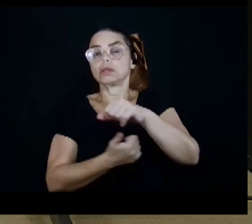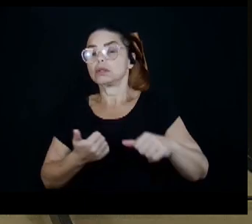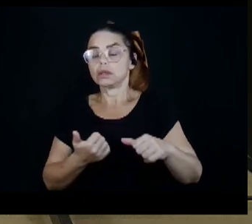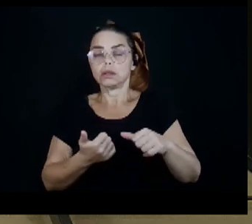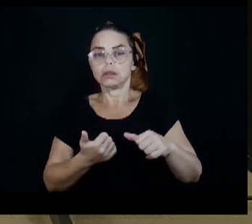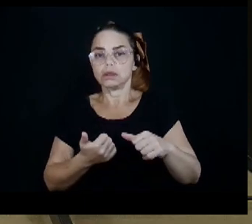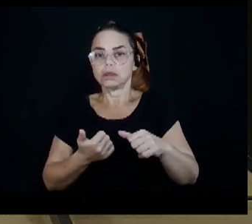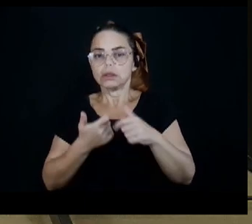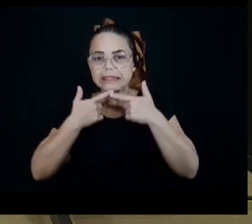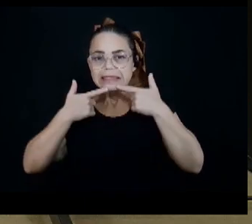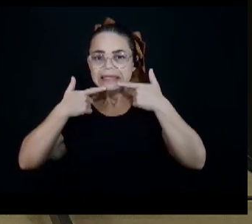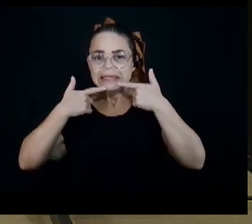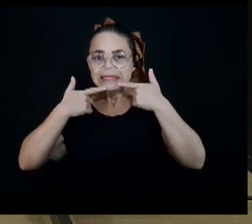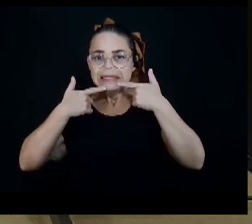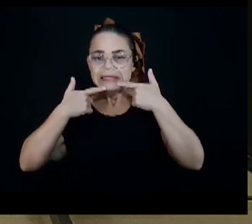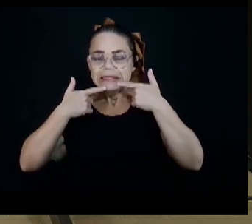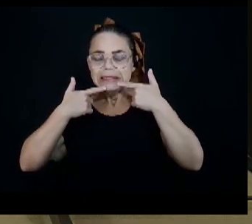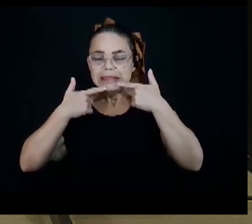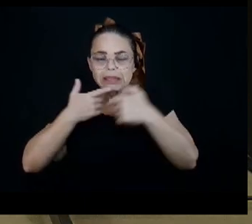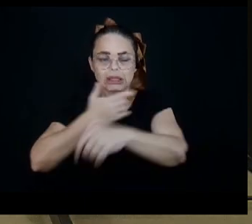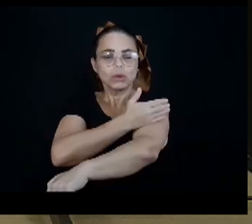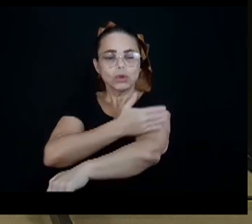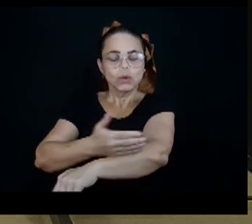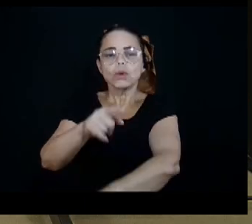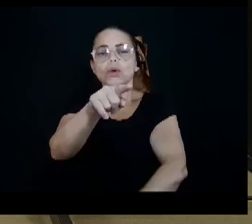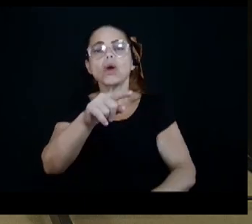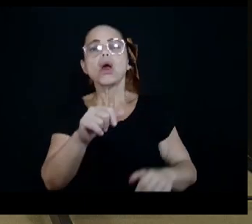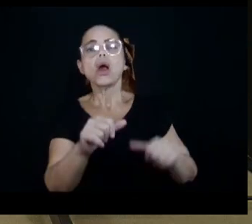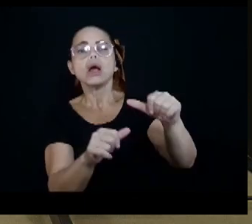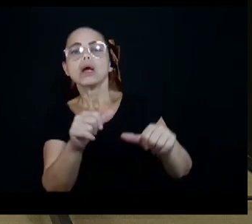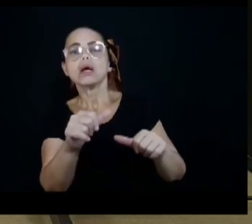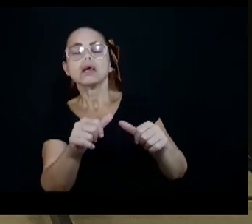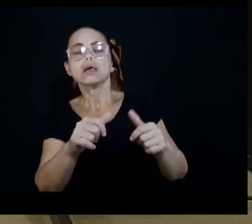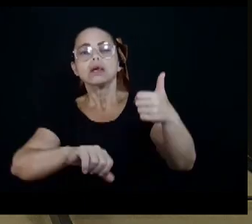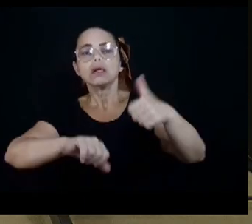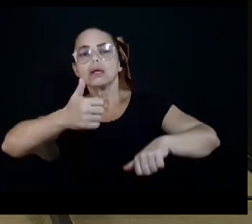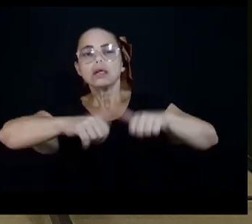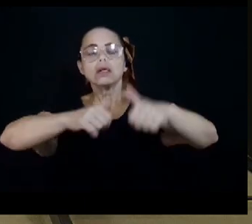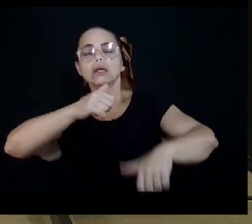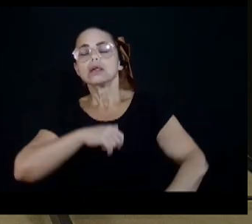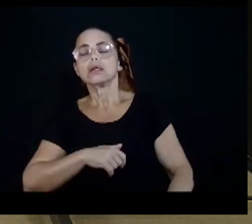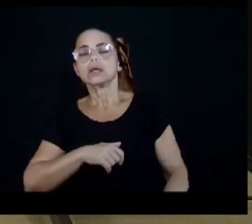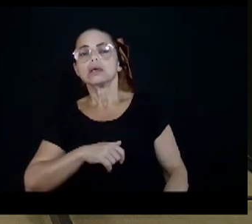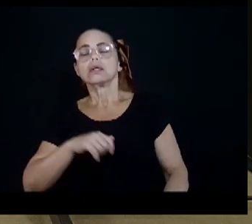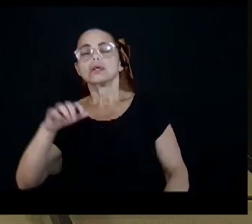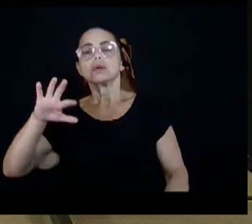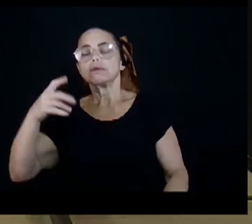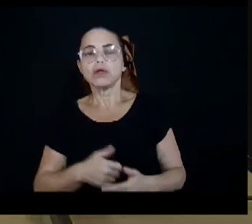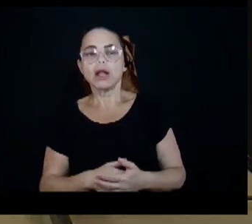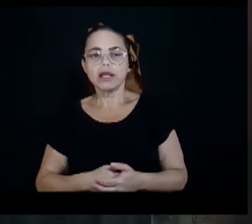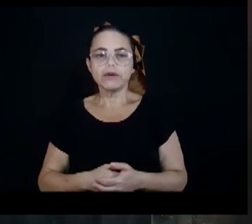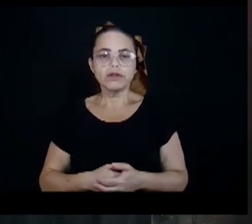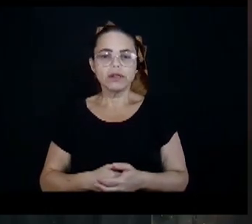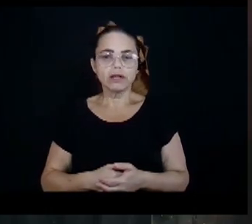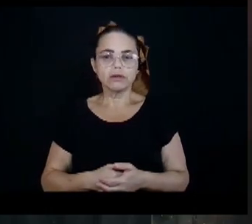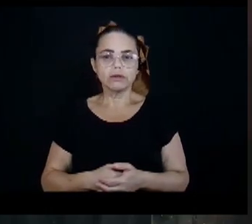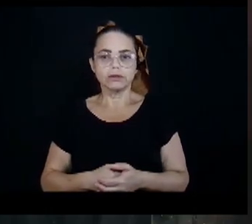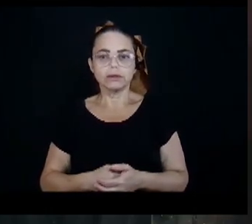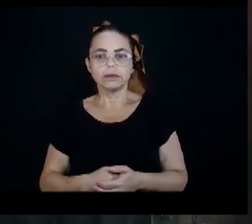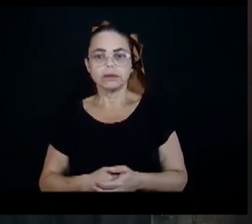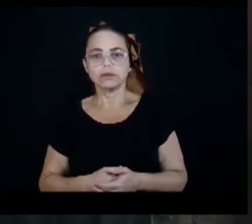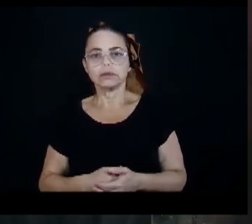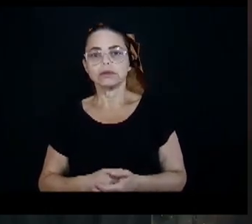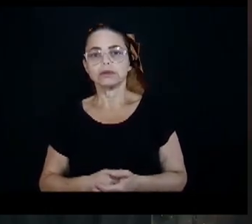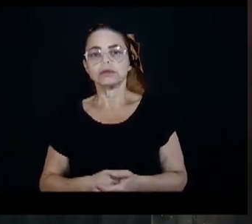comportamental. Qual que é a sua avaliação sobre toda essa mudança que tem acontecido? Certamente, Rubem, interessante essa